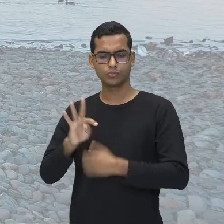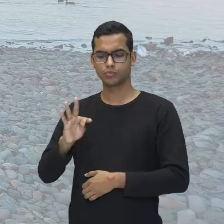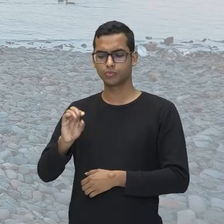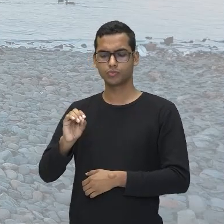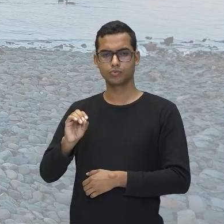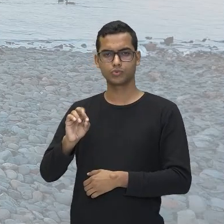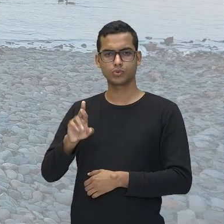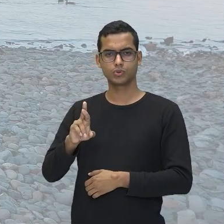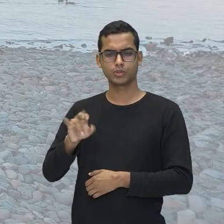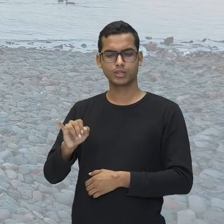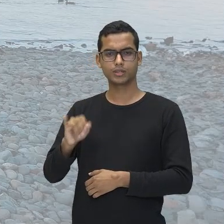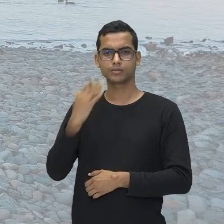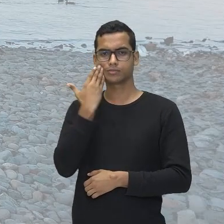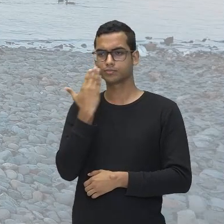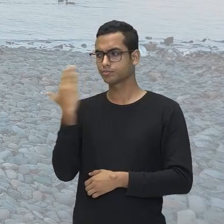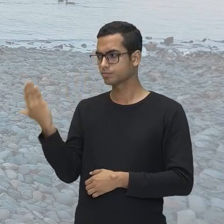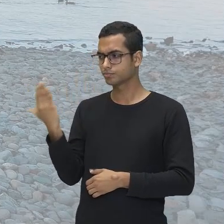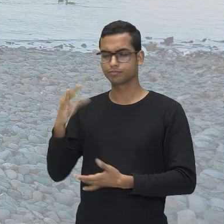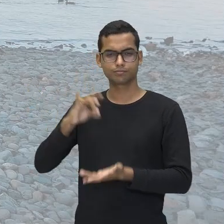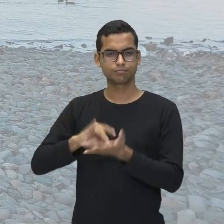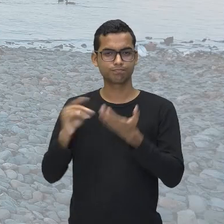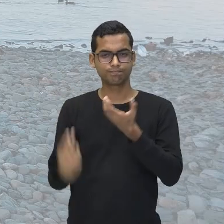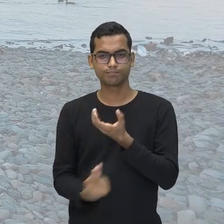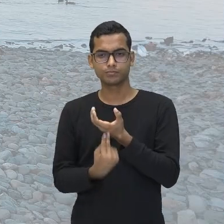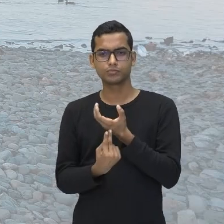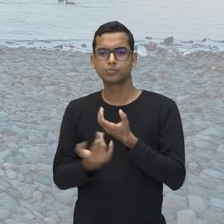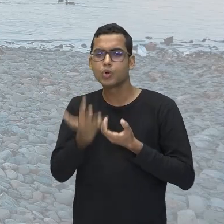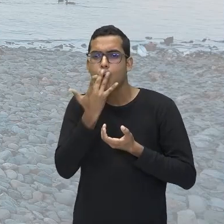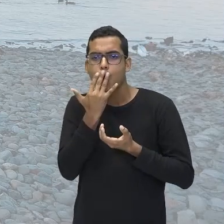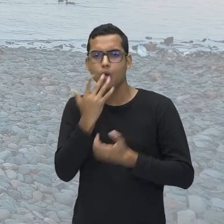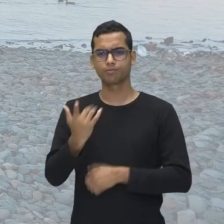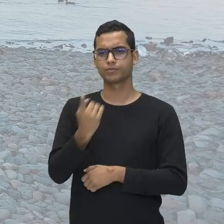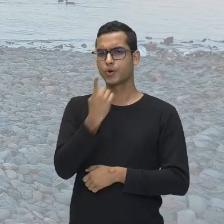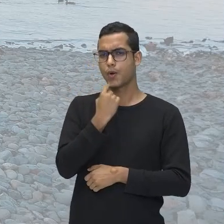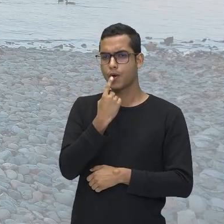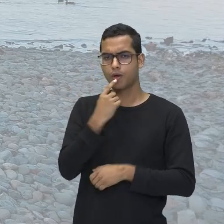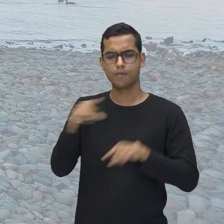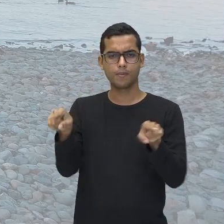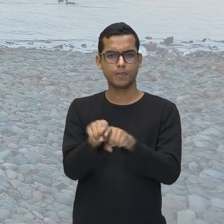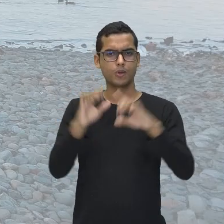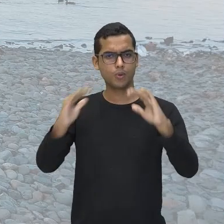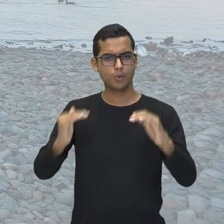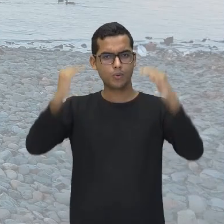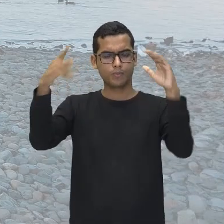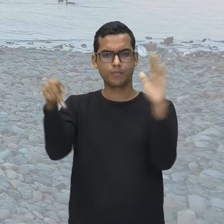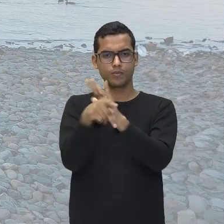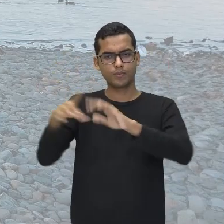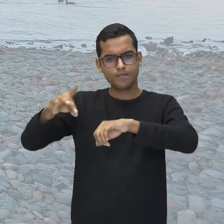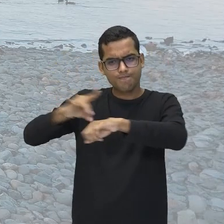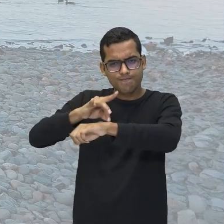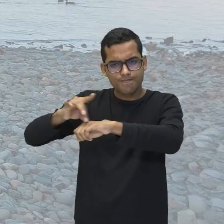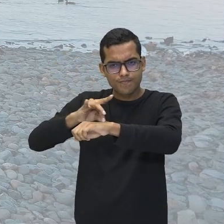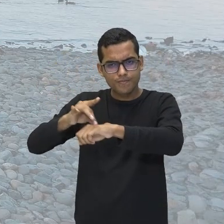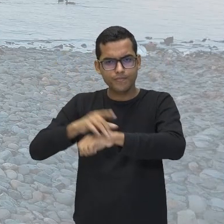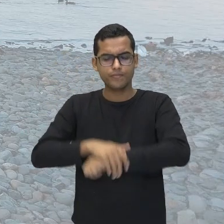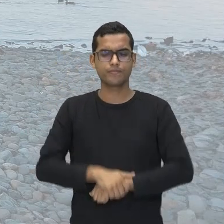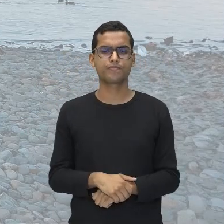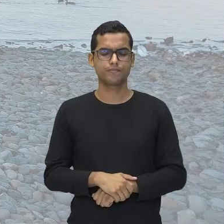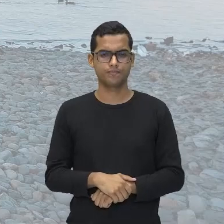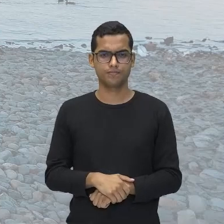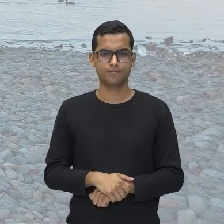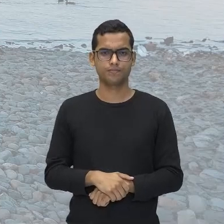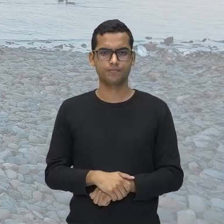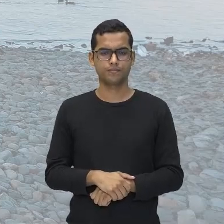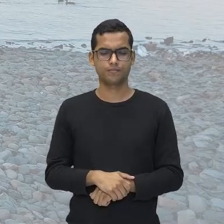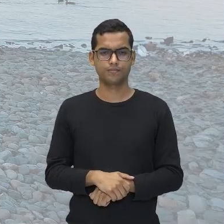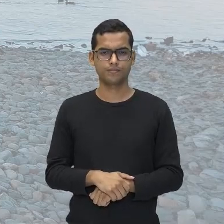Tori, ele é um portal, geralmente de cor vermelha, com a parte superior preta. A palavra shintoísmo